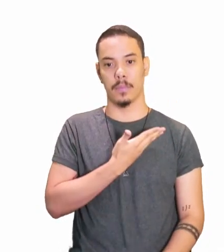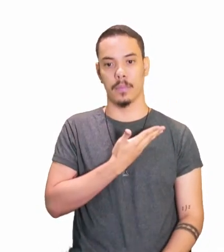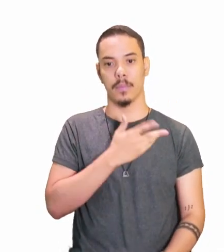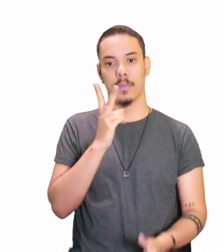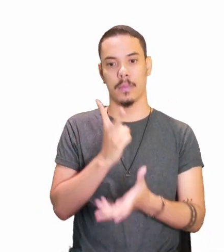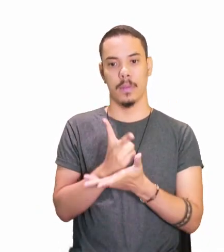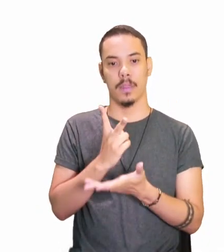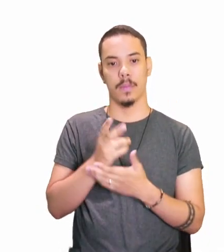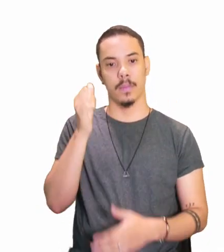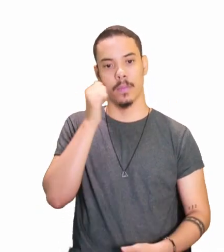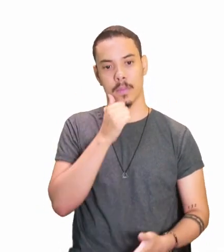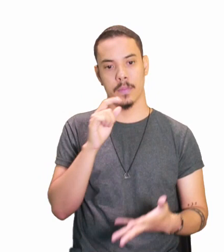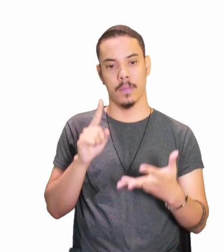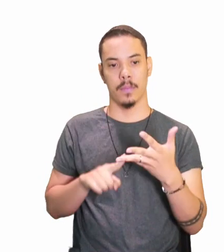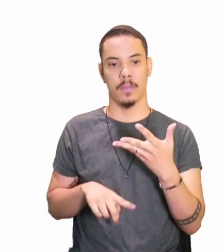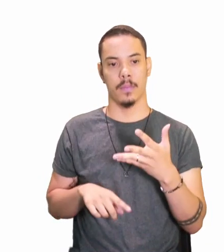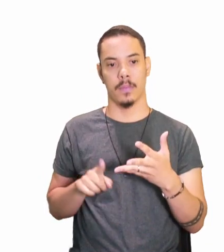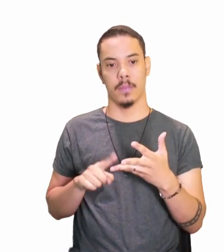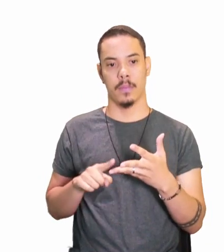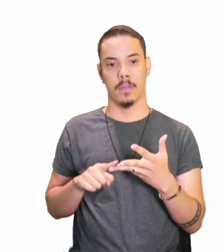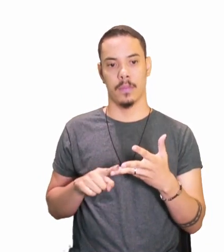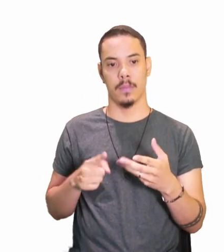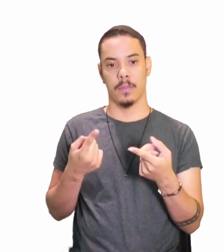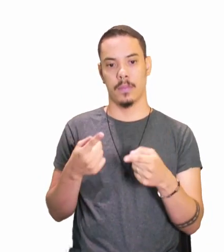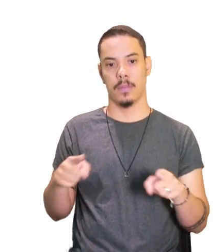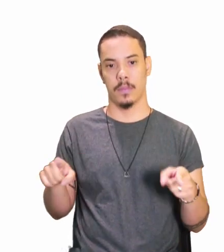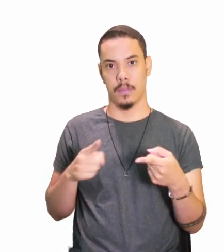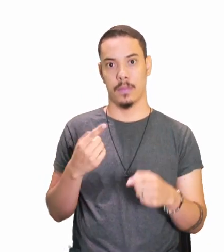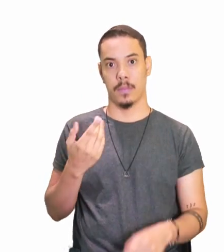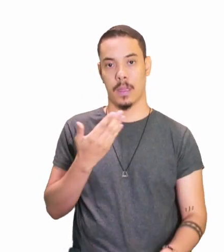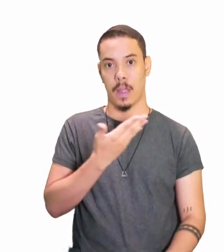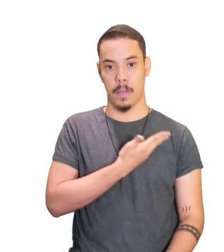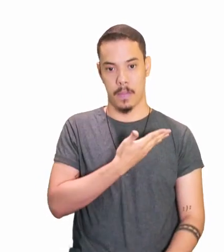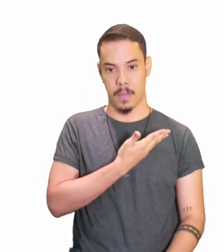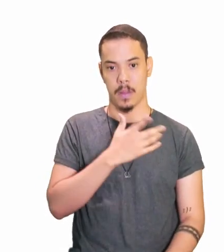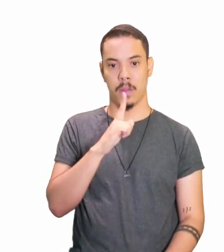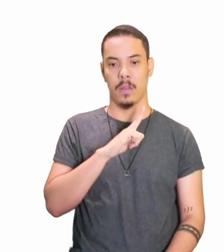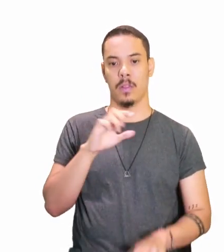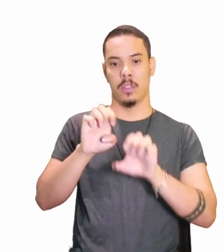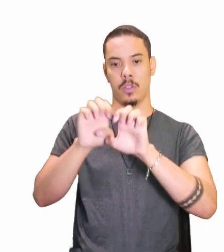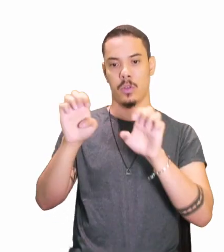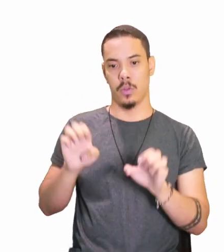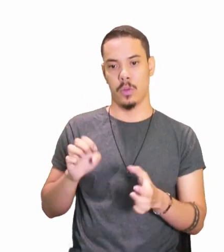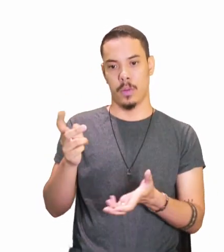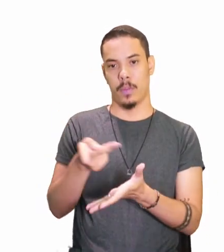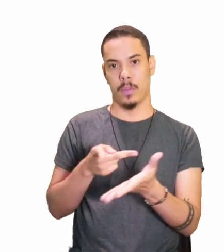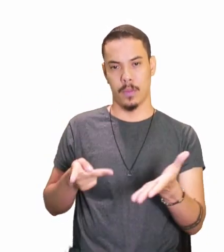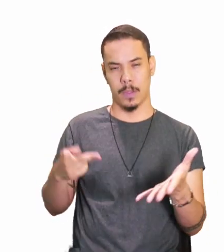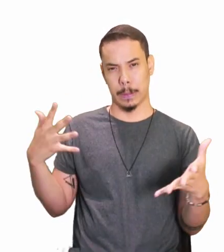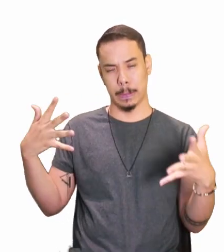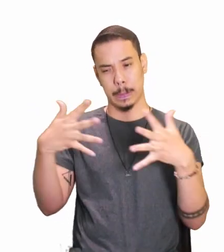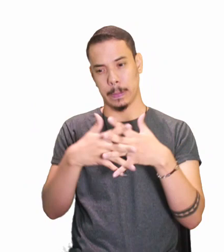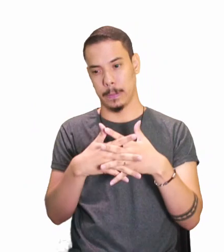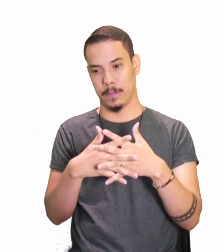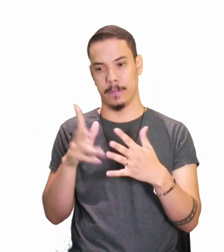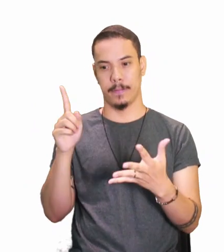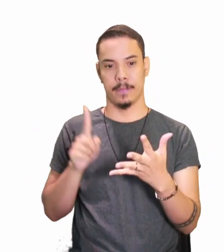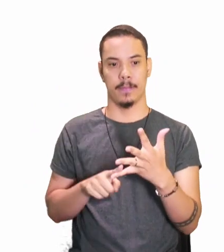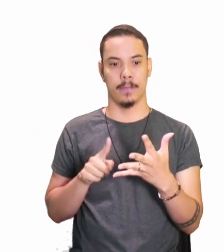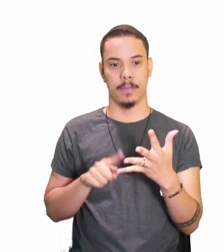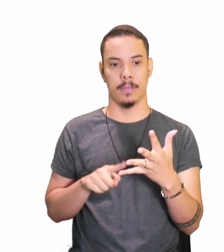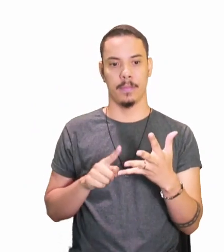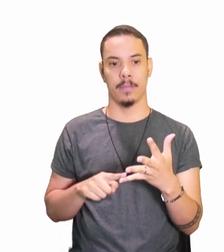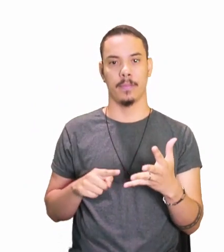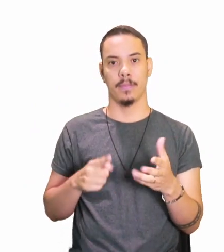feminino? D. As cantigas de amigo têm estrutura poética complicada?